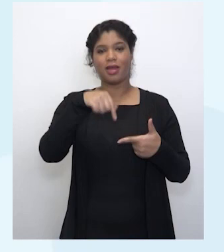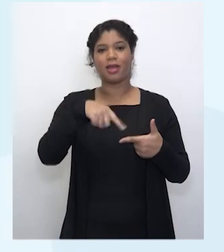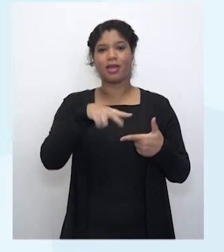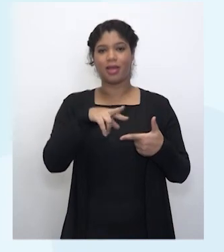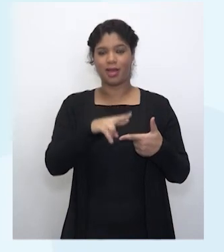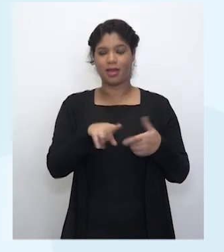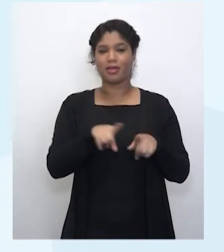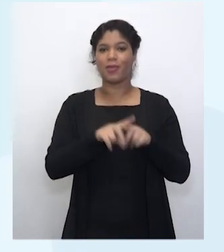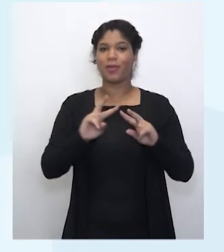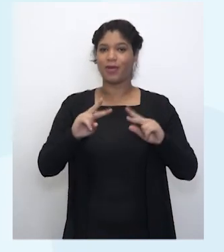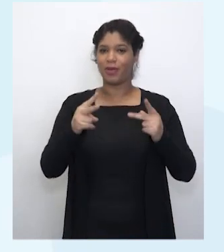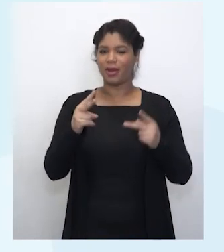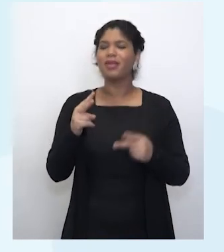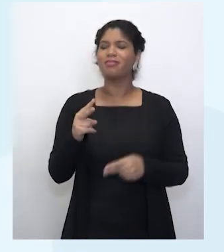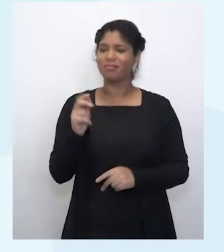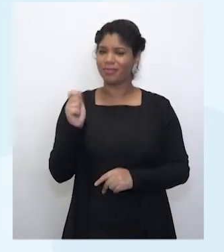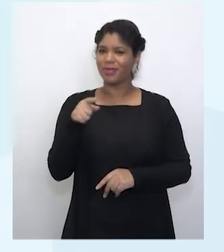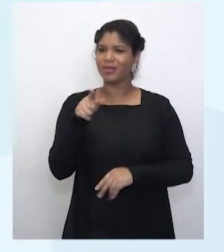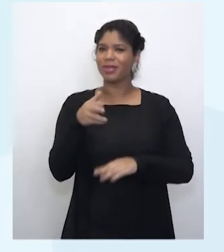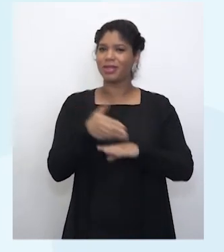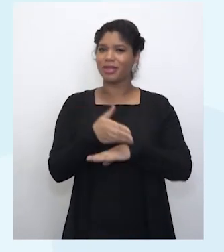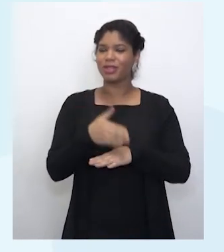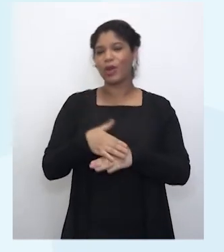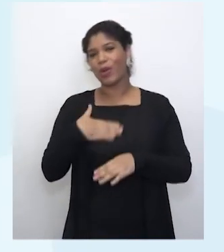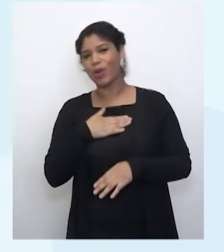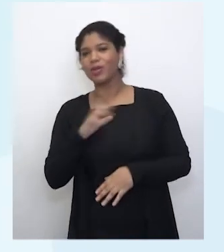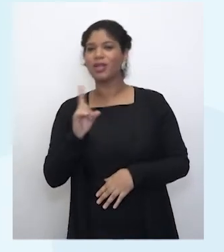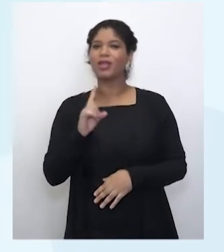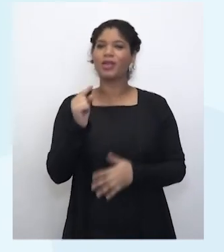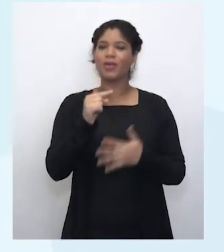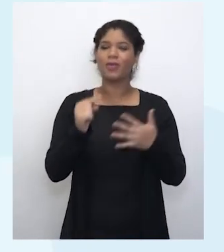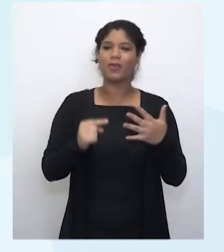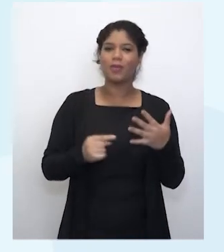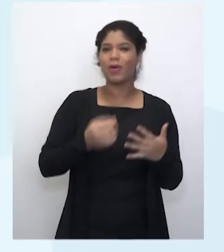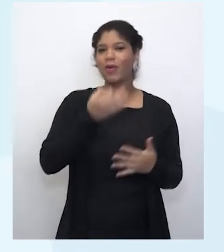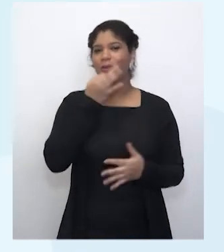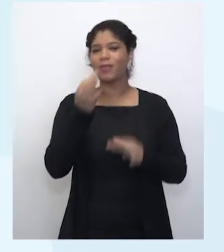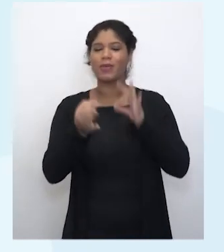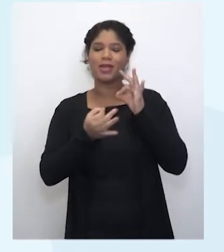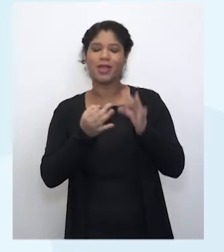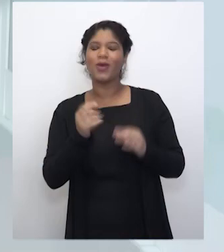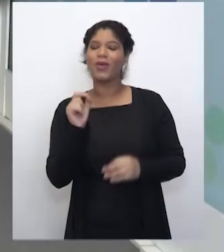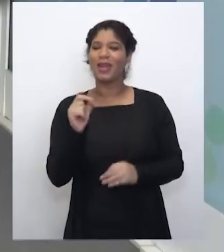vocês gostaram, se vocês têm alguma dúvida, se vocês têm alguma sugestão. Mandem carinhas felizes que a gente